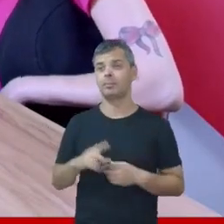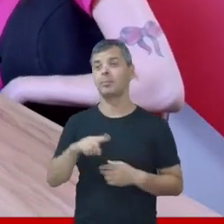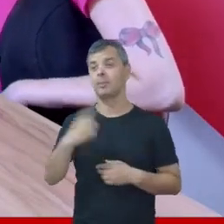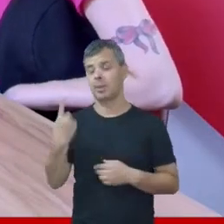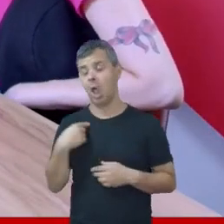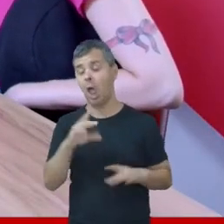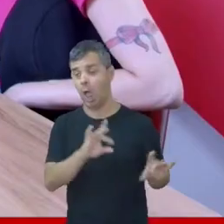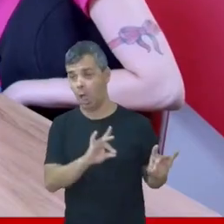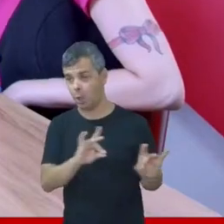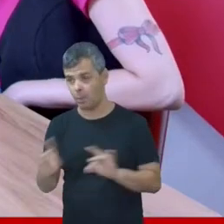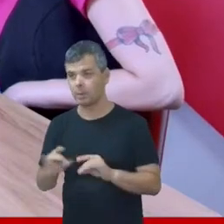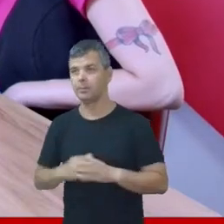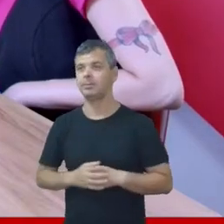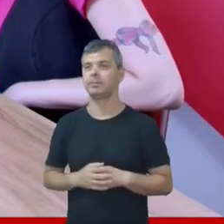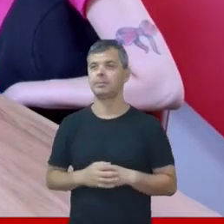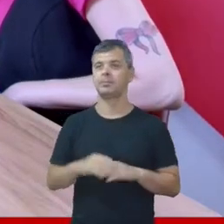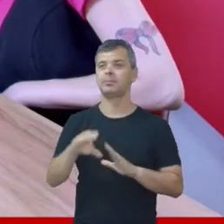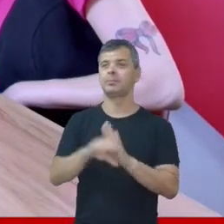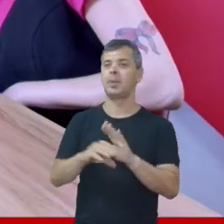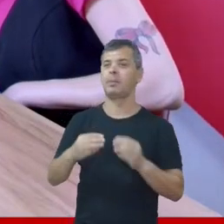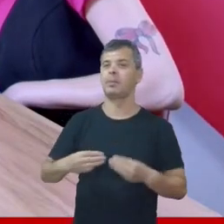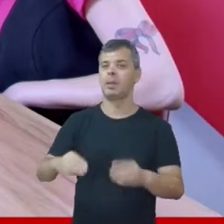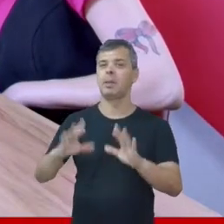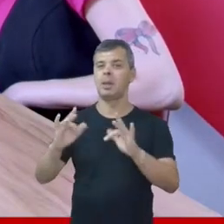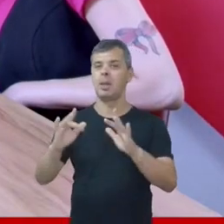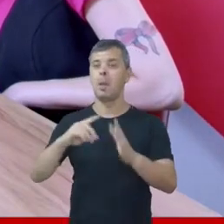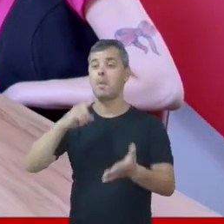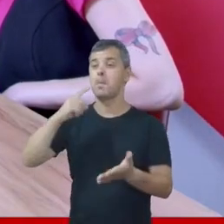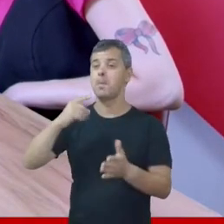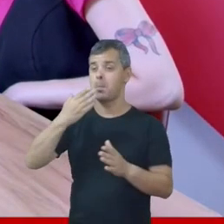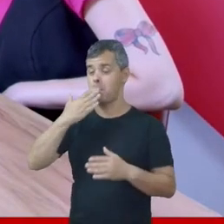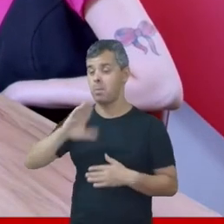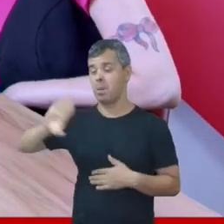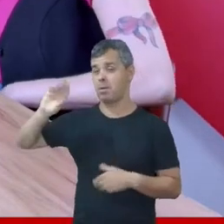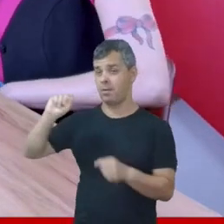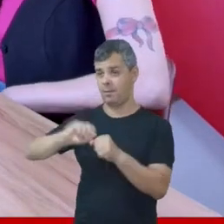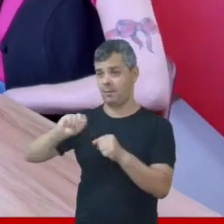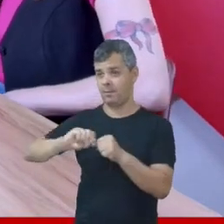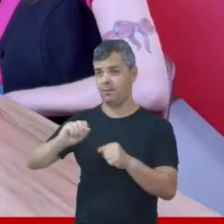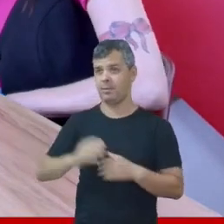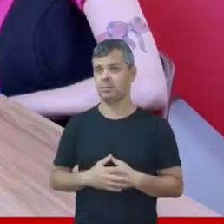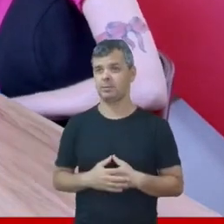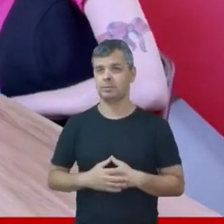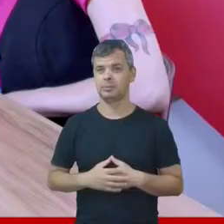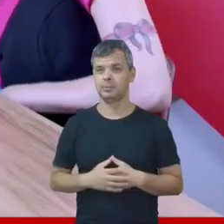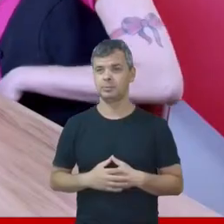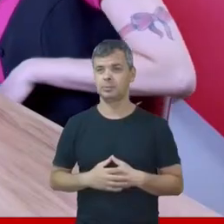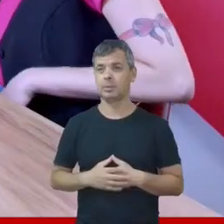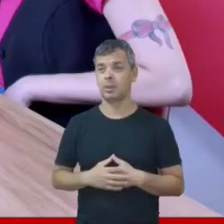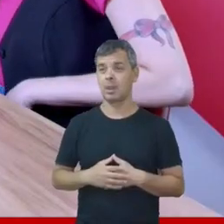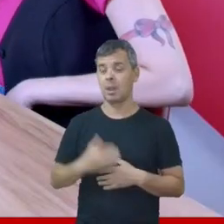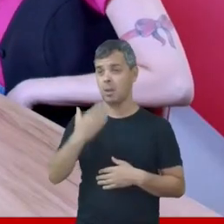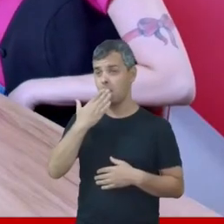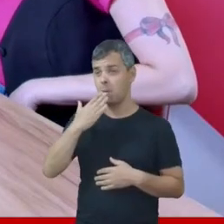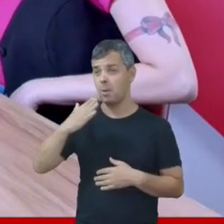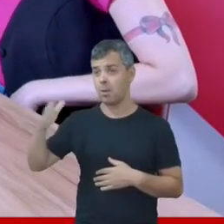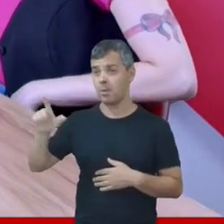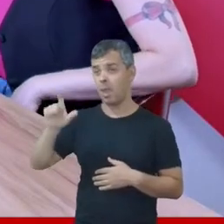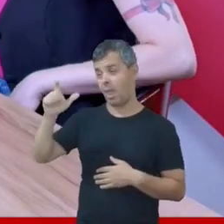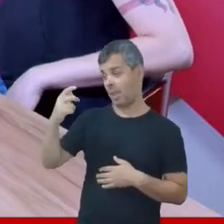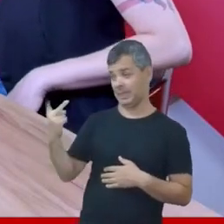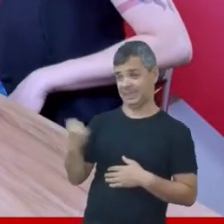está tendo acesso aos currículos do Ministério do Namoro. Promete e faz. Esse governo é bom demais, né, gente? Ele prometeu que ele vai desencalhar eu e a